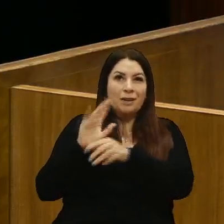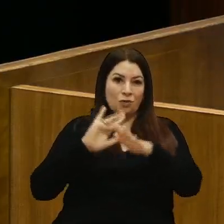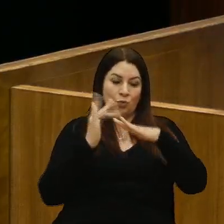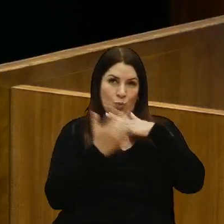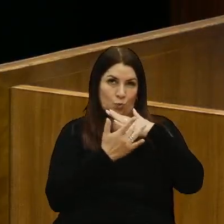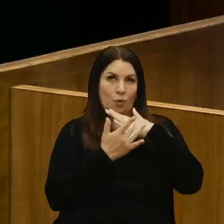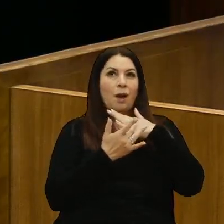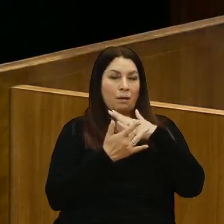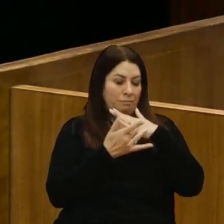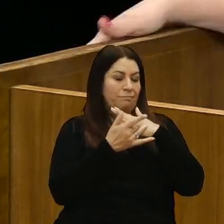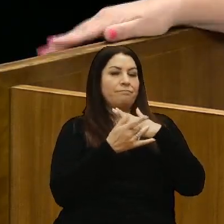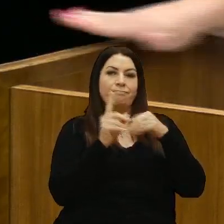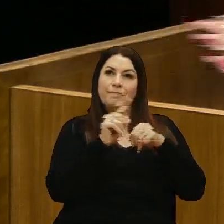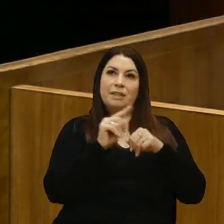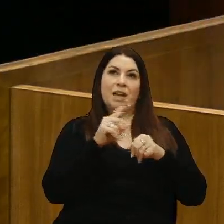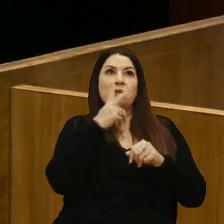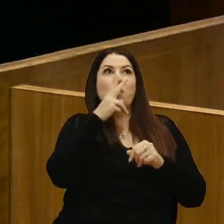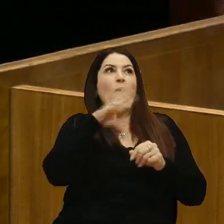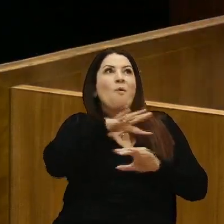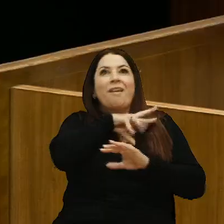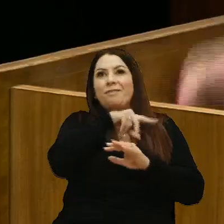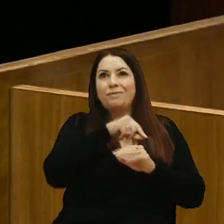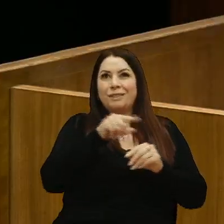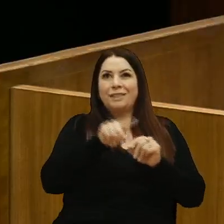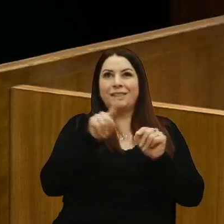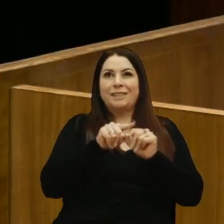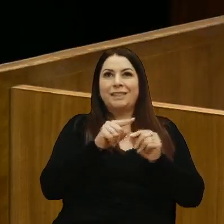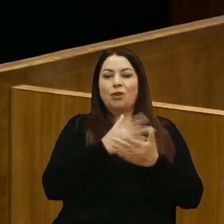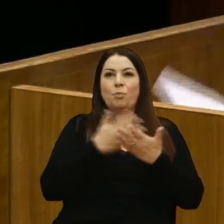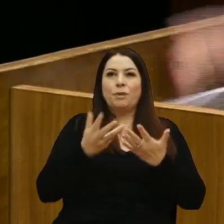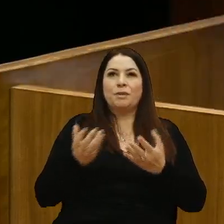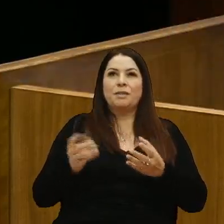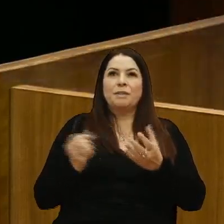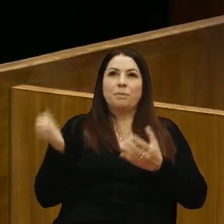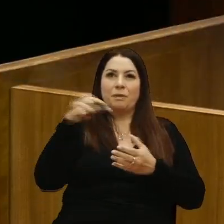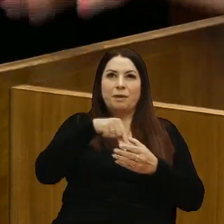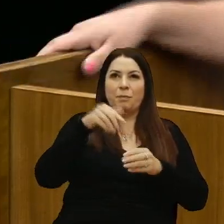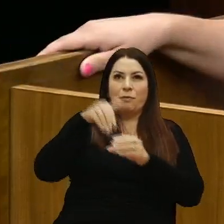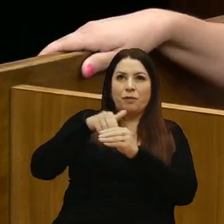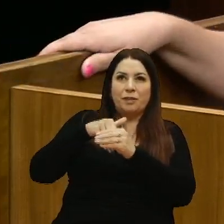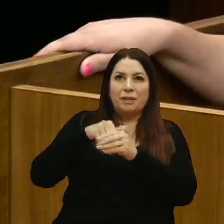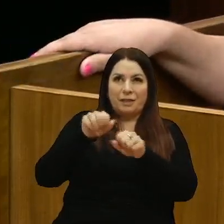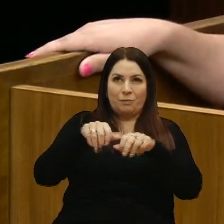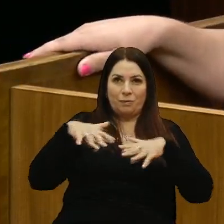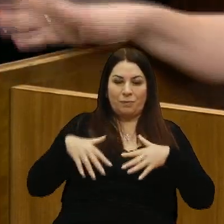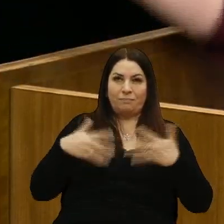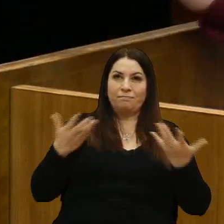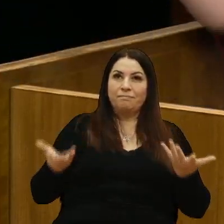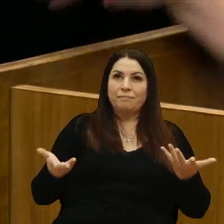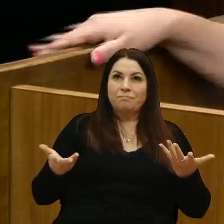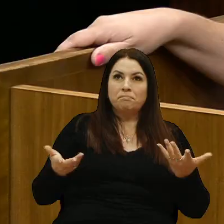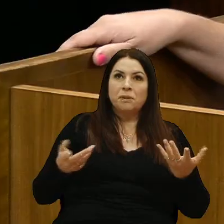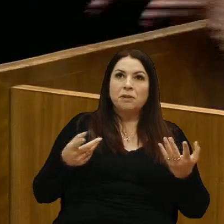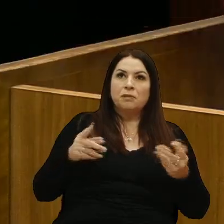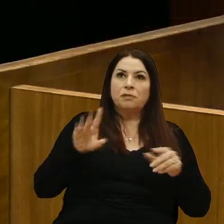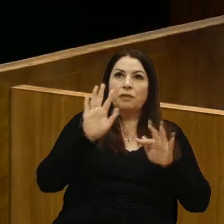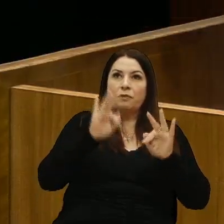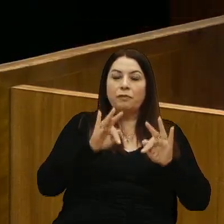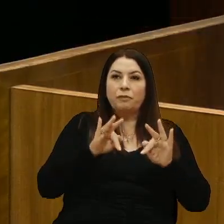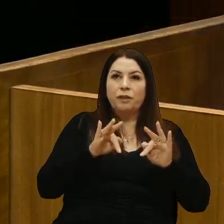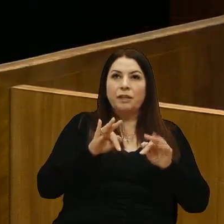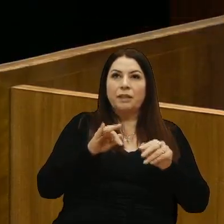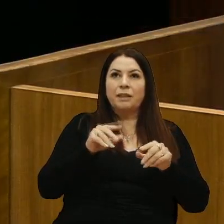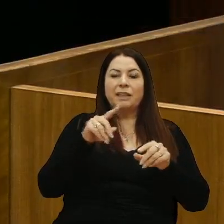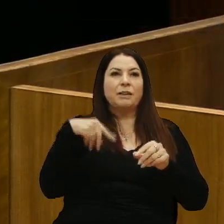social, daí são os leão. Surgiu até das cinzas para votar aqui no plenário. Agora, vamos derrubar o quórum. É